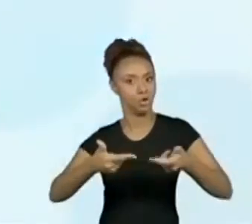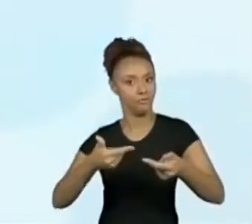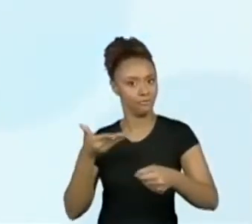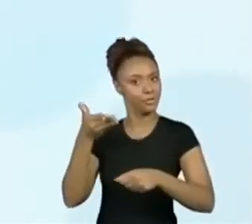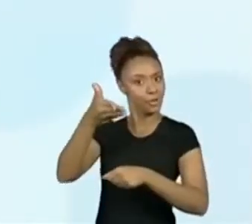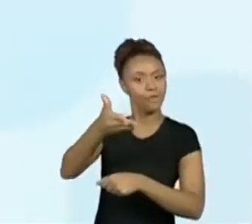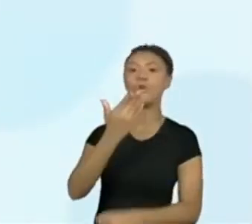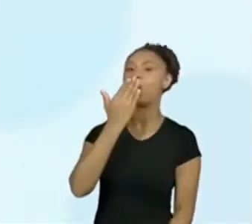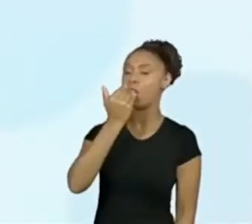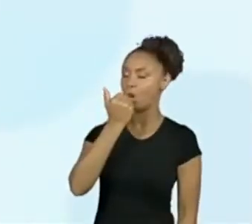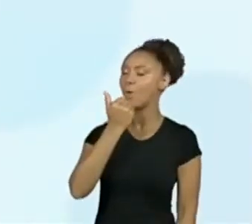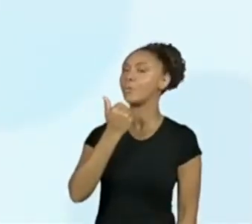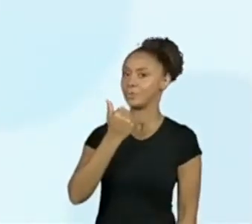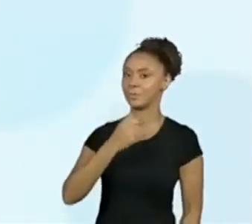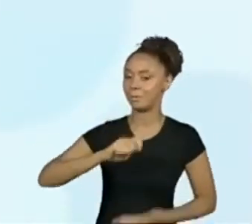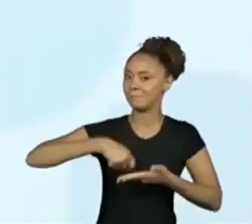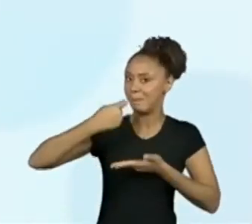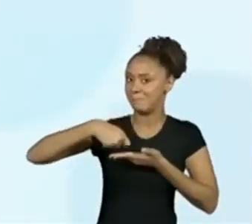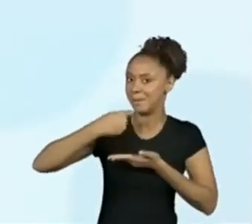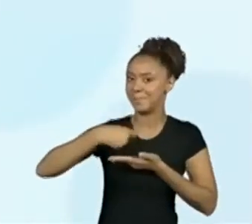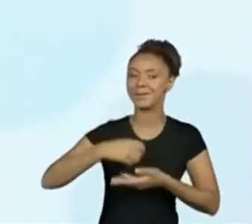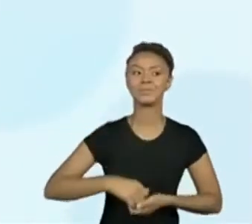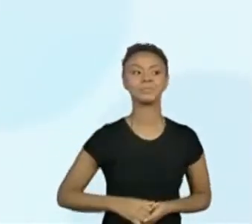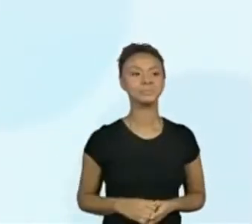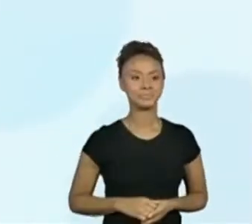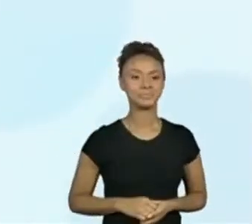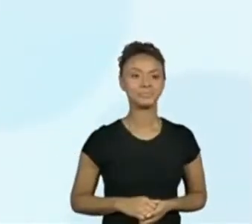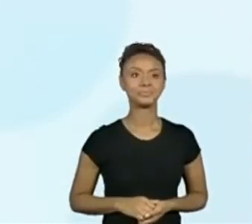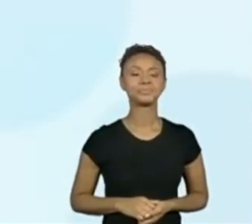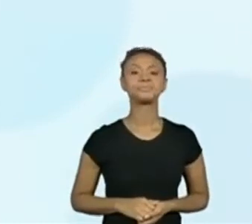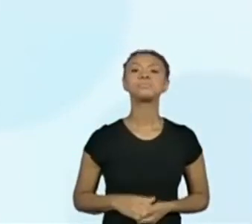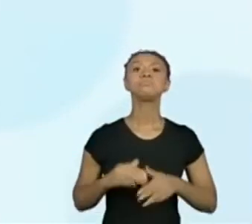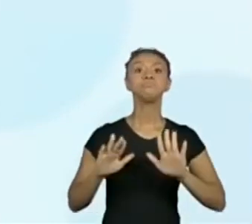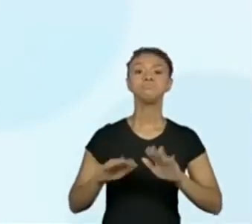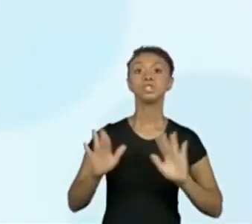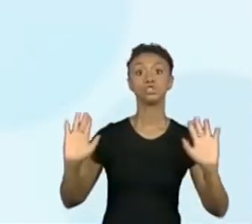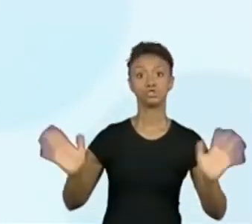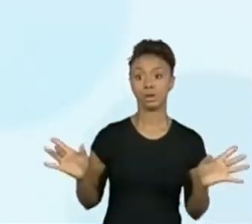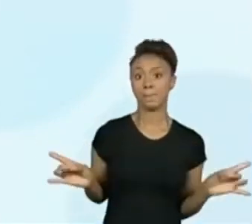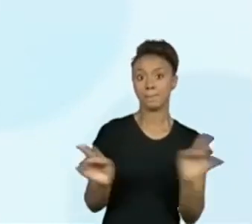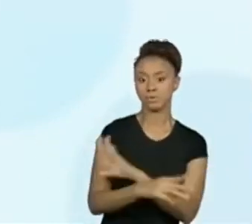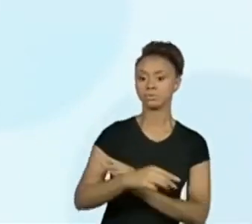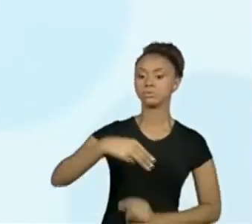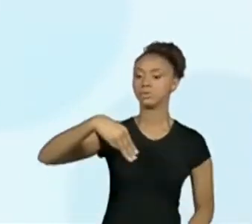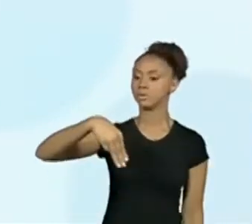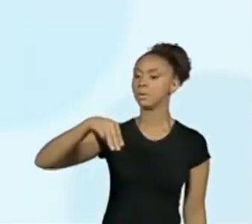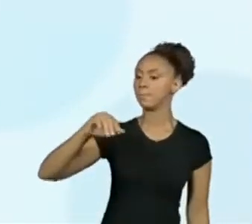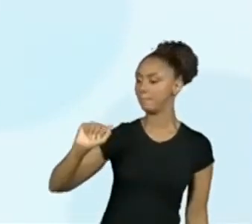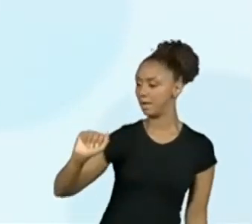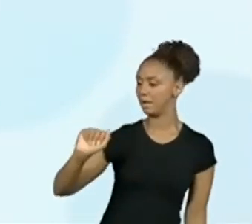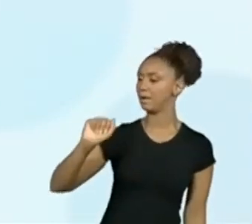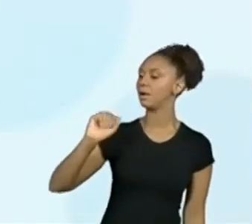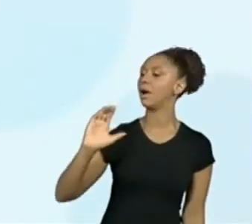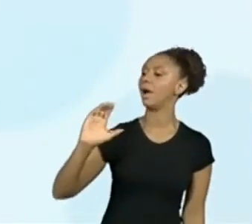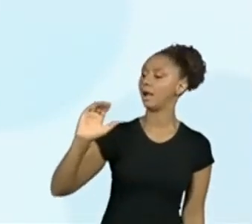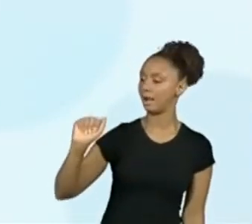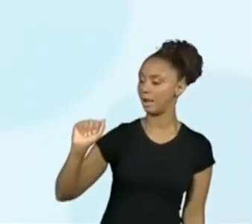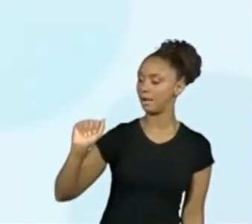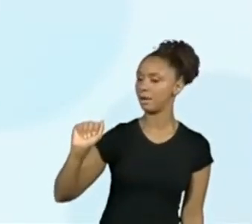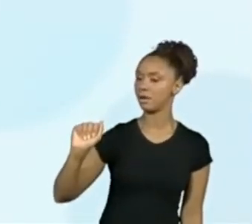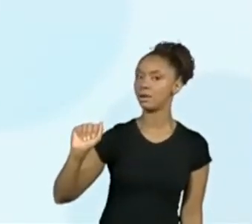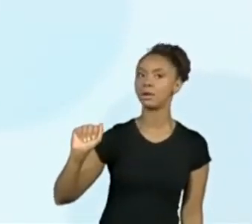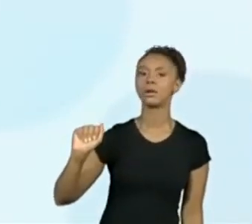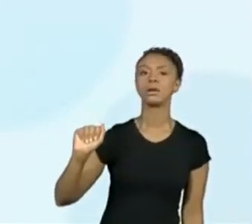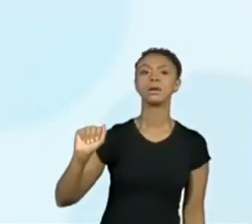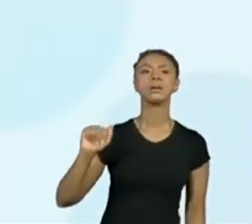Professora Vivi, já escrevi maca. Agora eu preciso do rão. Estão falando que macarrão a gente precisa usar dois